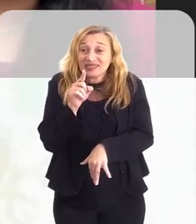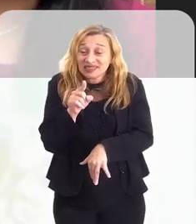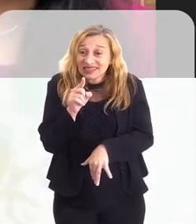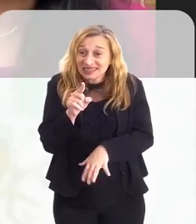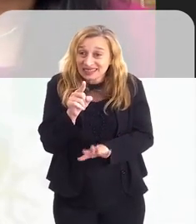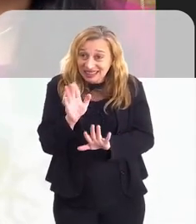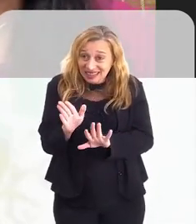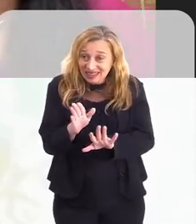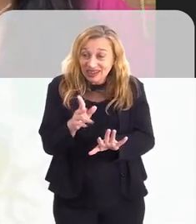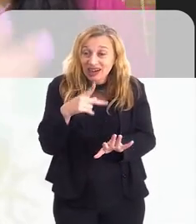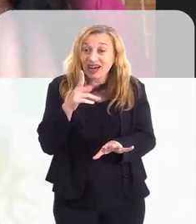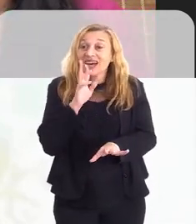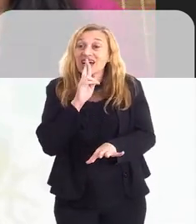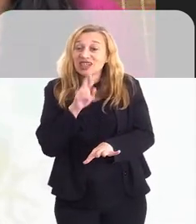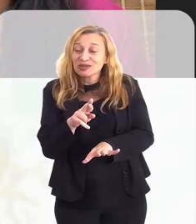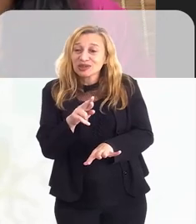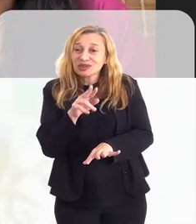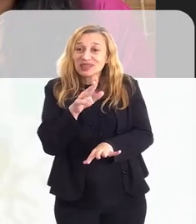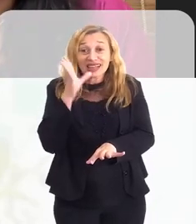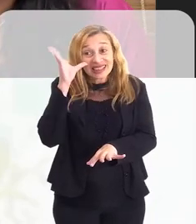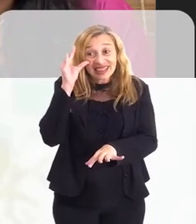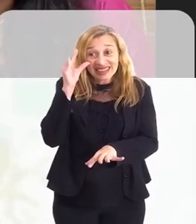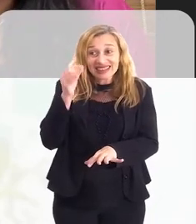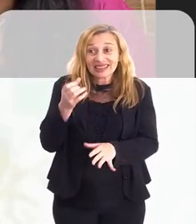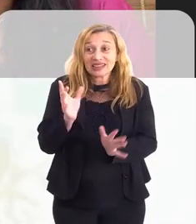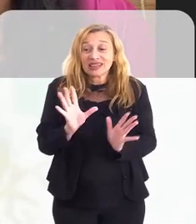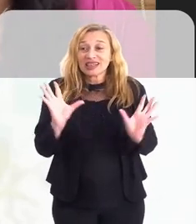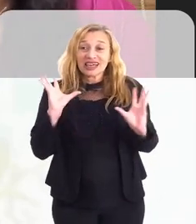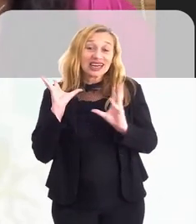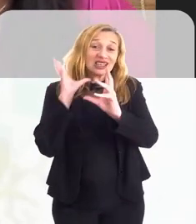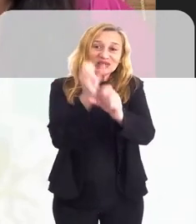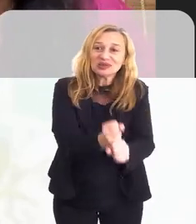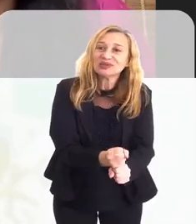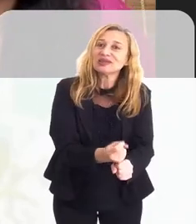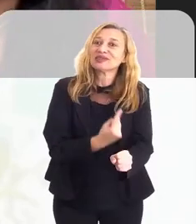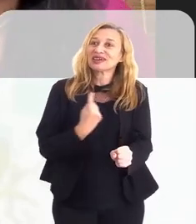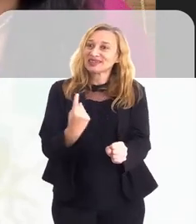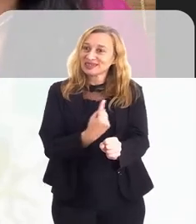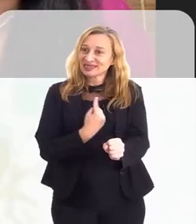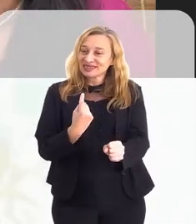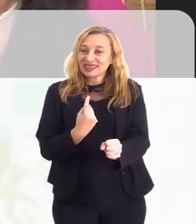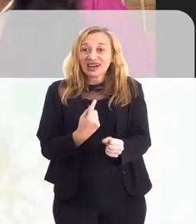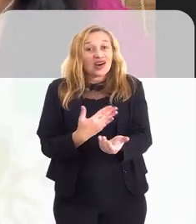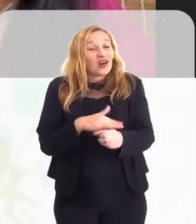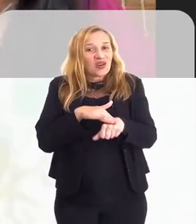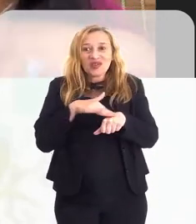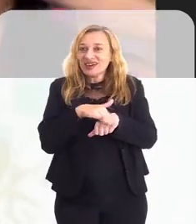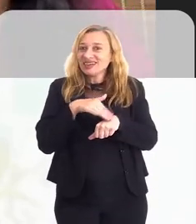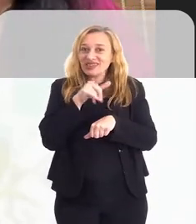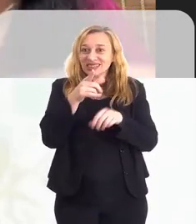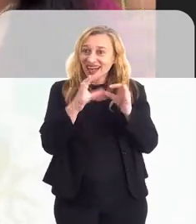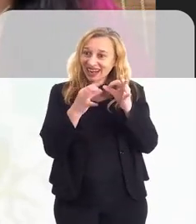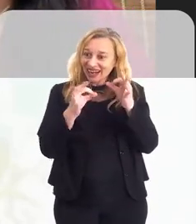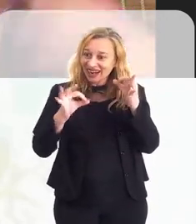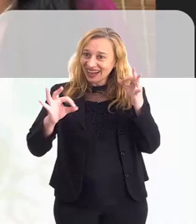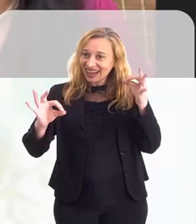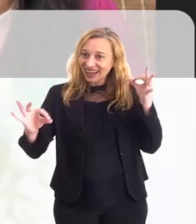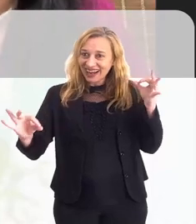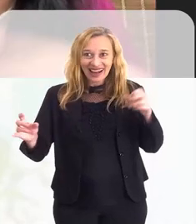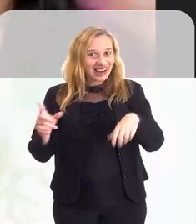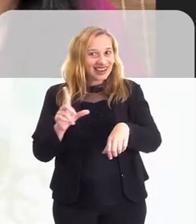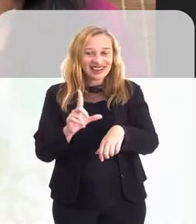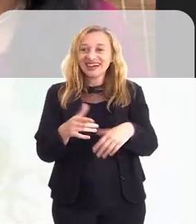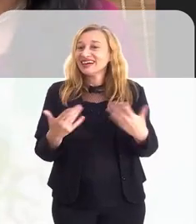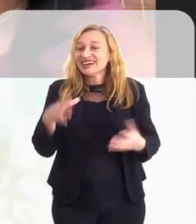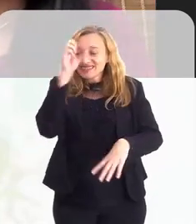outro pedacinho da resposta que é super importante que eu quero que você dê, mas para você resumir para a gente, porque Tá. conversar contigo é assim, né? A gente fica É,